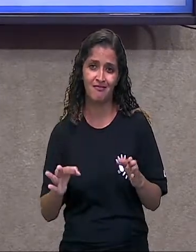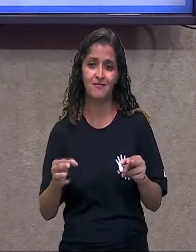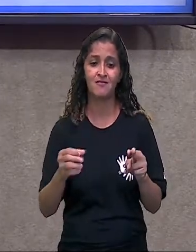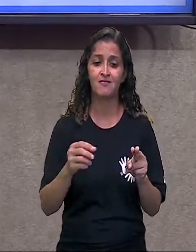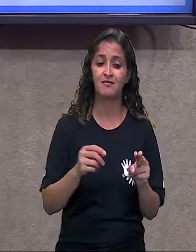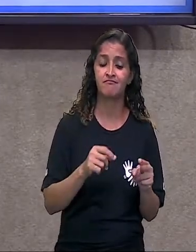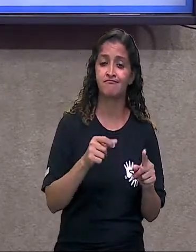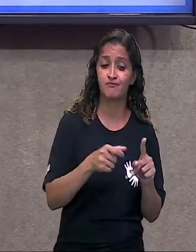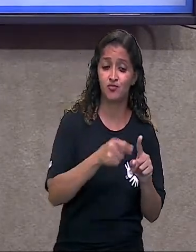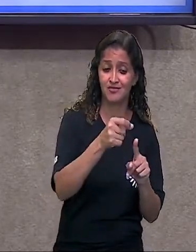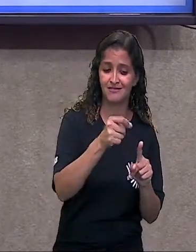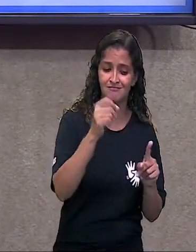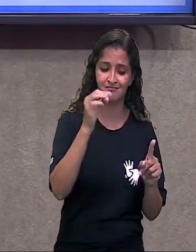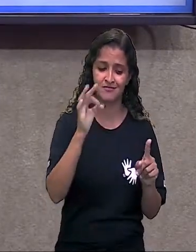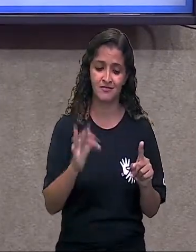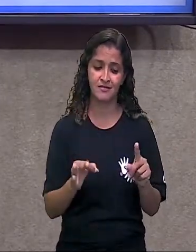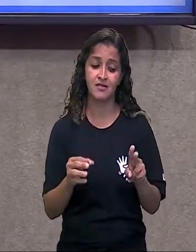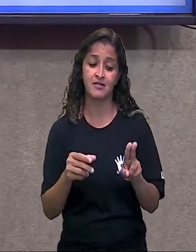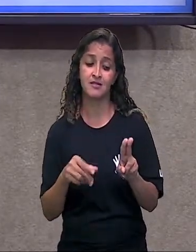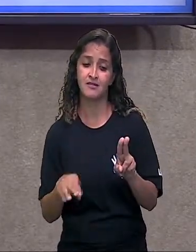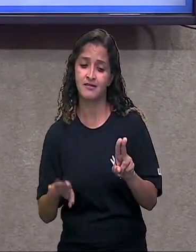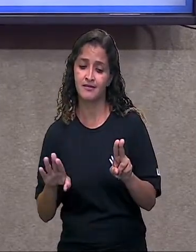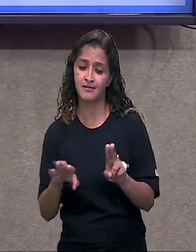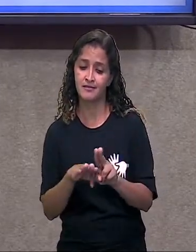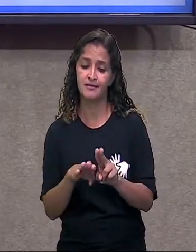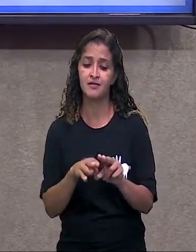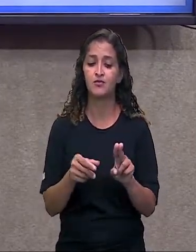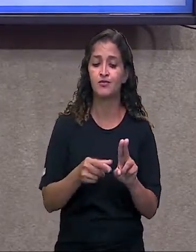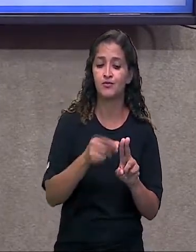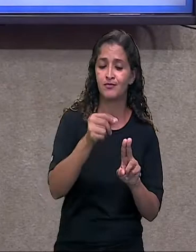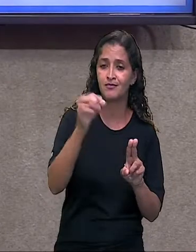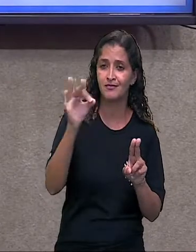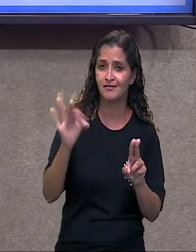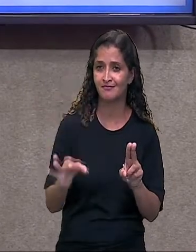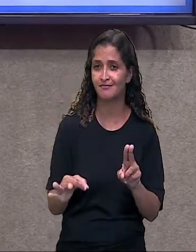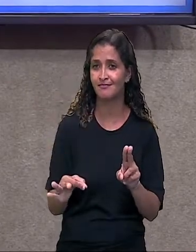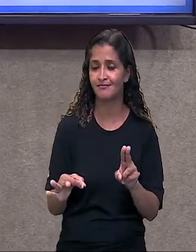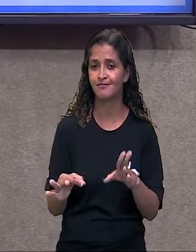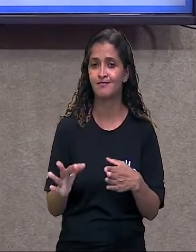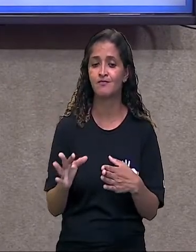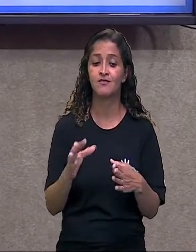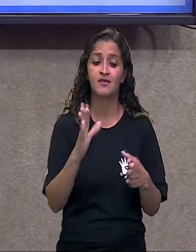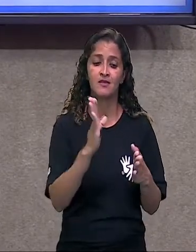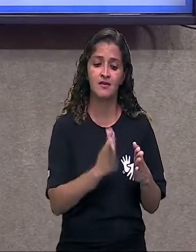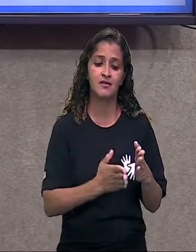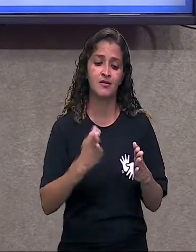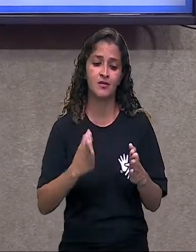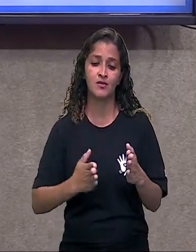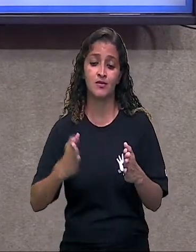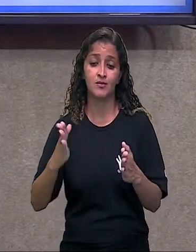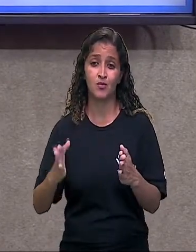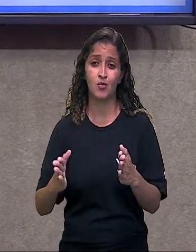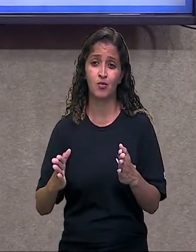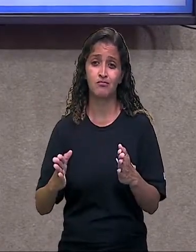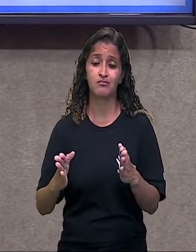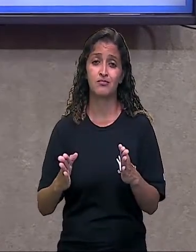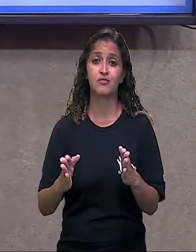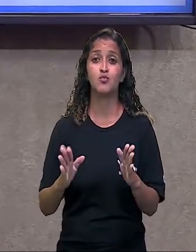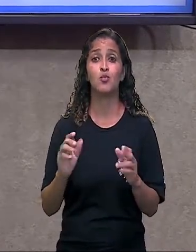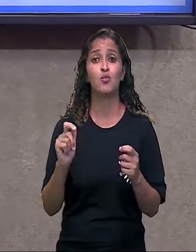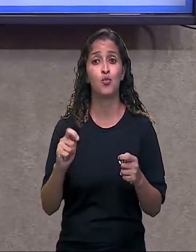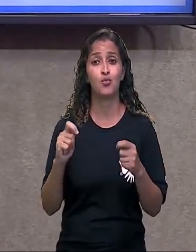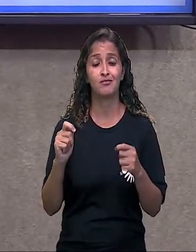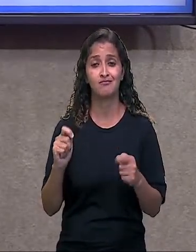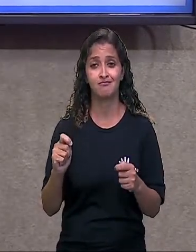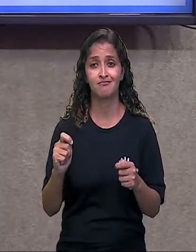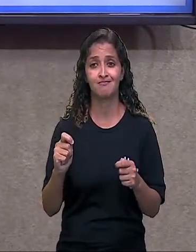dezena. E cada casa só pode ser representada por um algarismo.